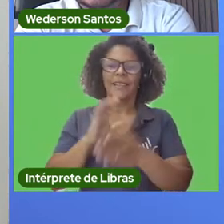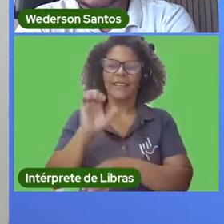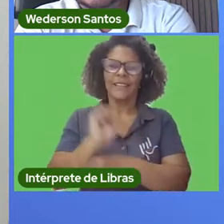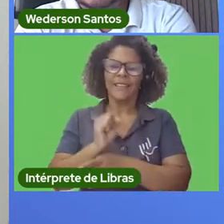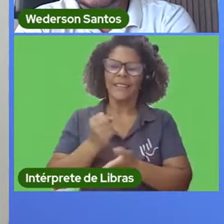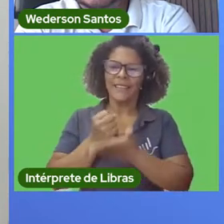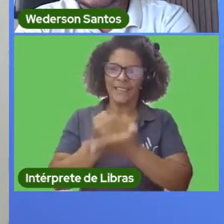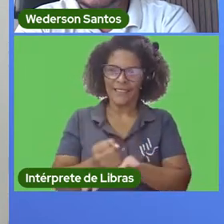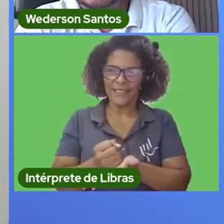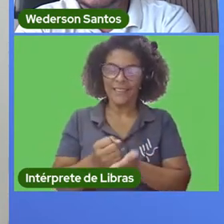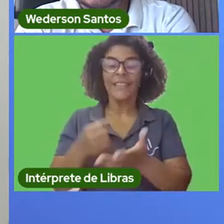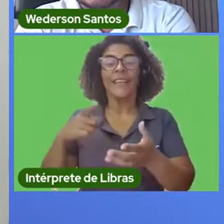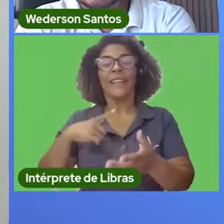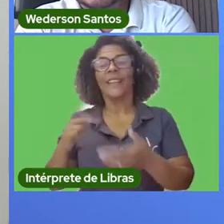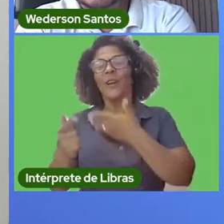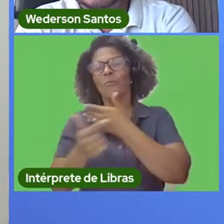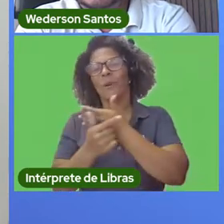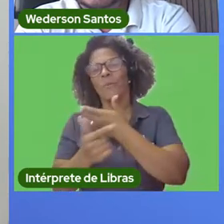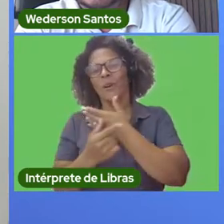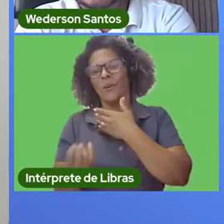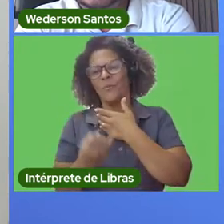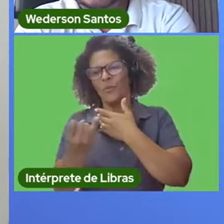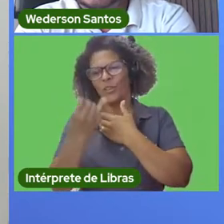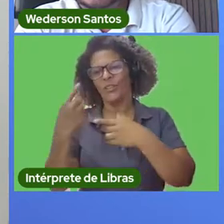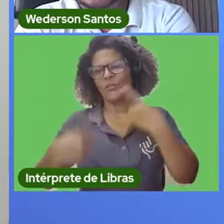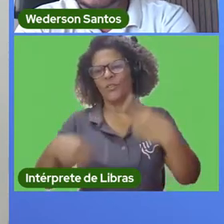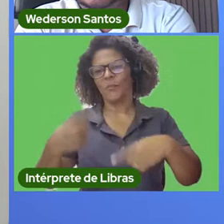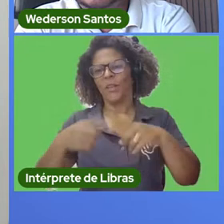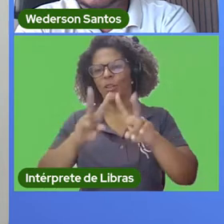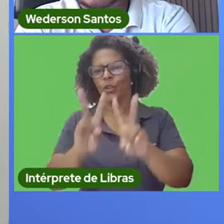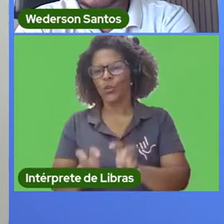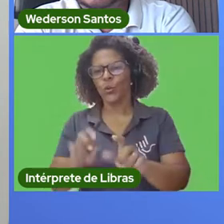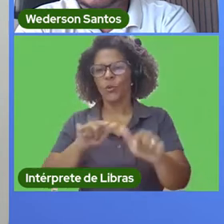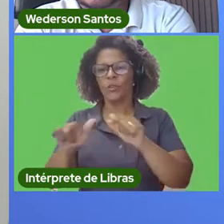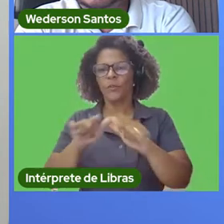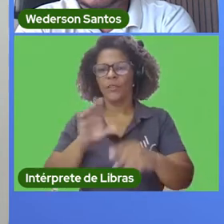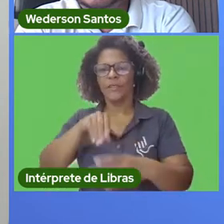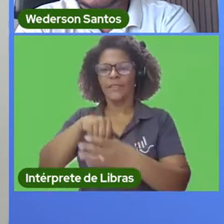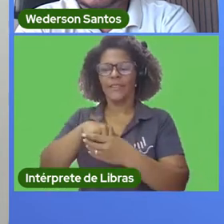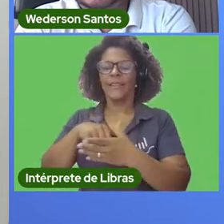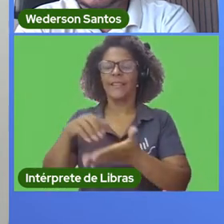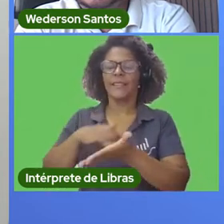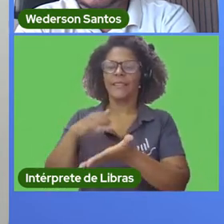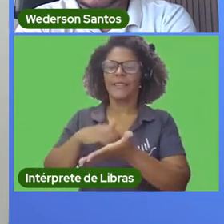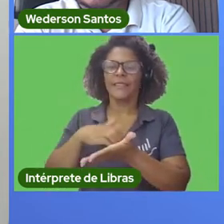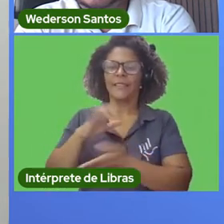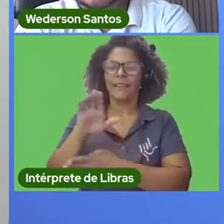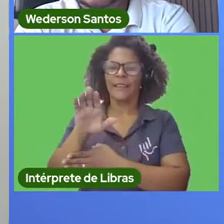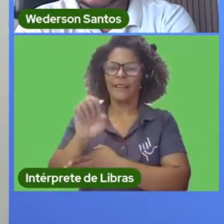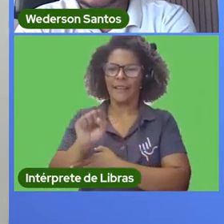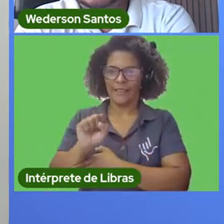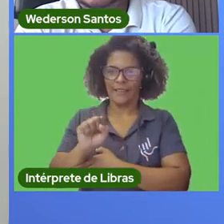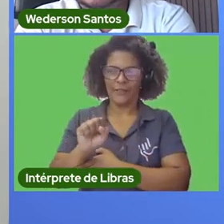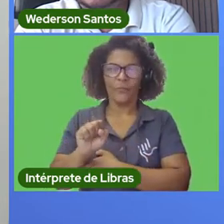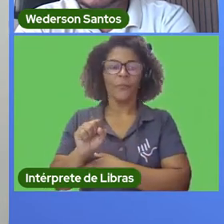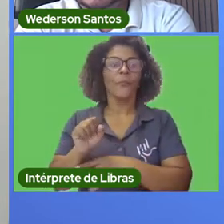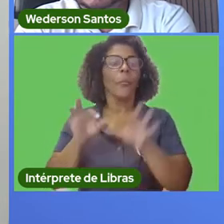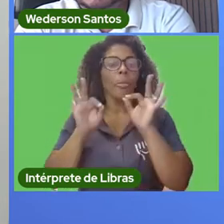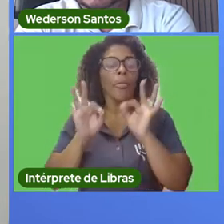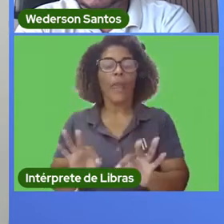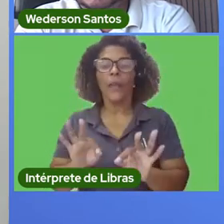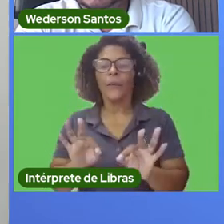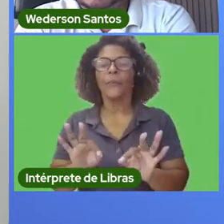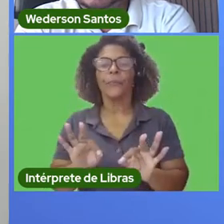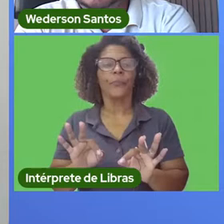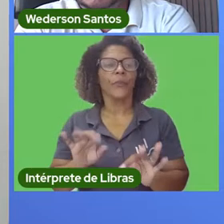assistência e tem um papel importante nesse debate sobre trabalho dentro da Secretaria de Estado do Espírito Santo. Certamente